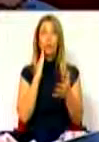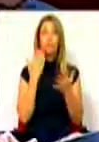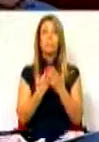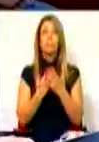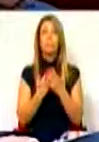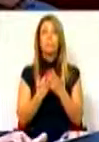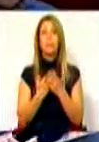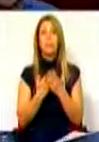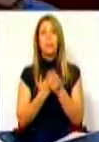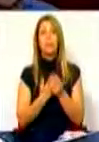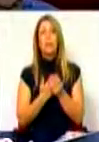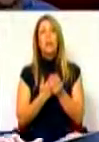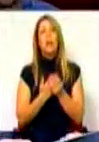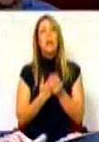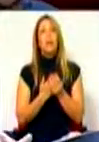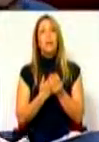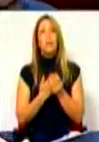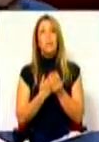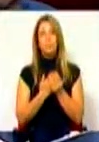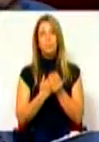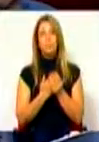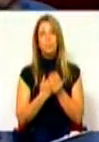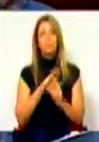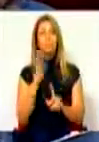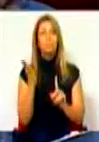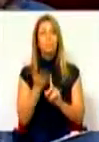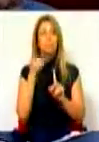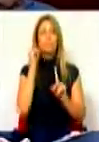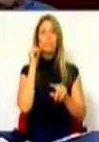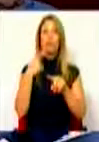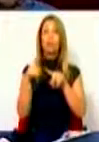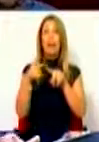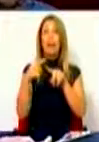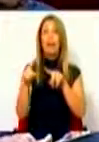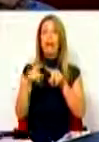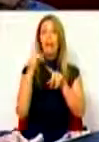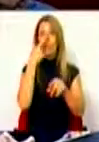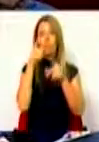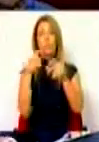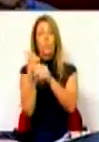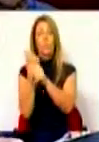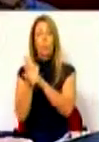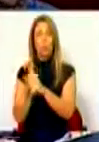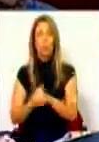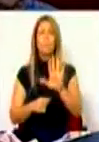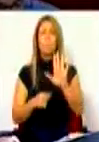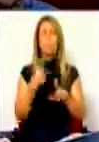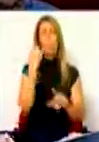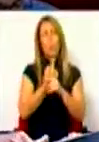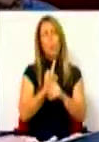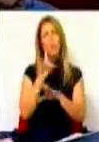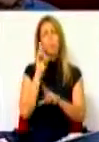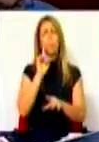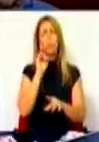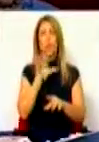essa, visa penalizar o crédito ao consumo. Mas há um ponto muito importante que o Sr. Deputado mencionou, que tem a ver